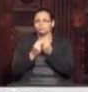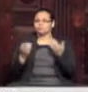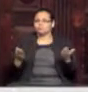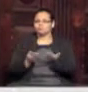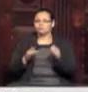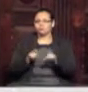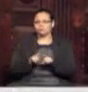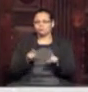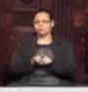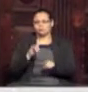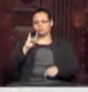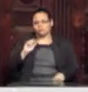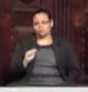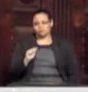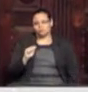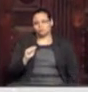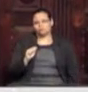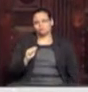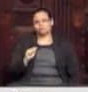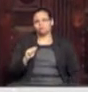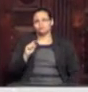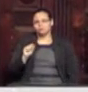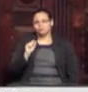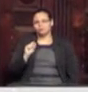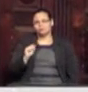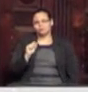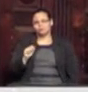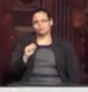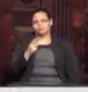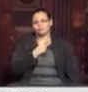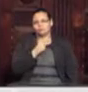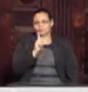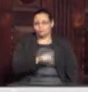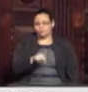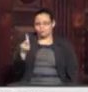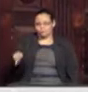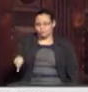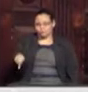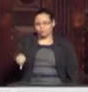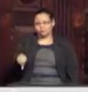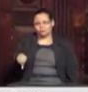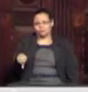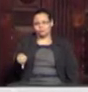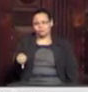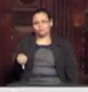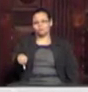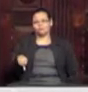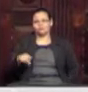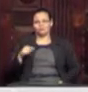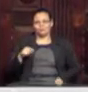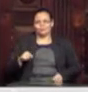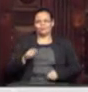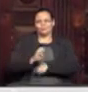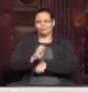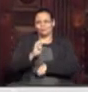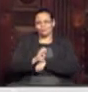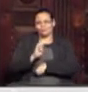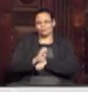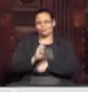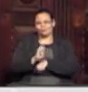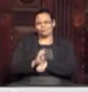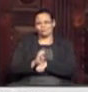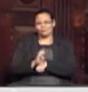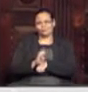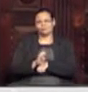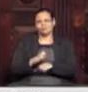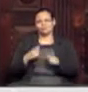Hoje também é o dia em que professores da rede estadual do município